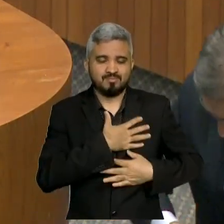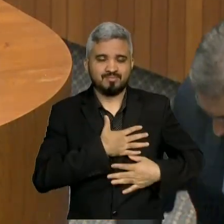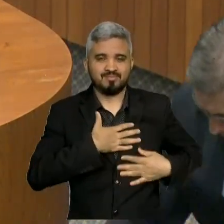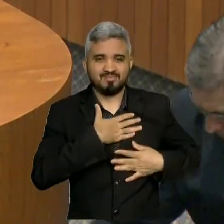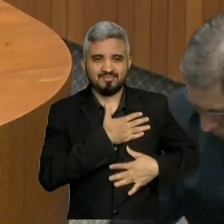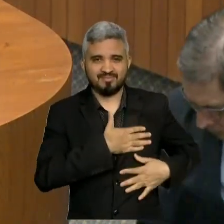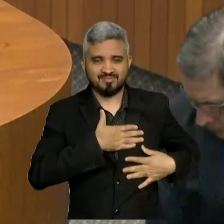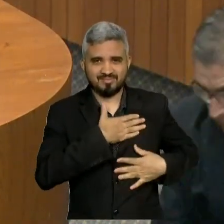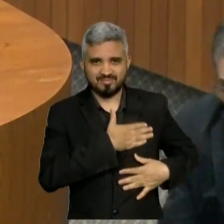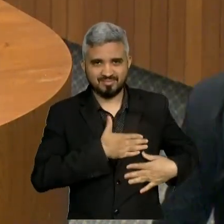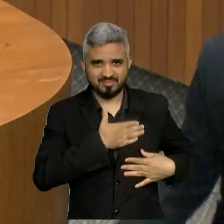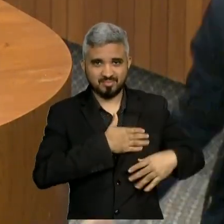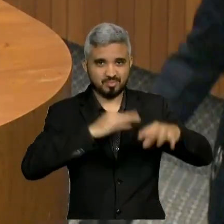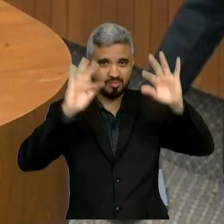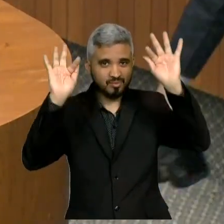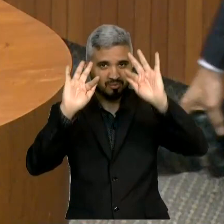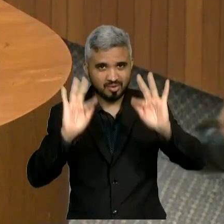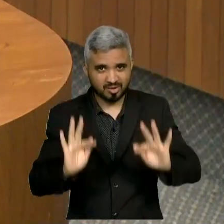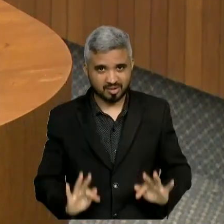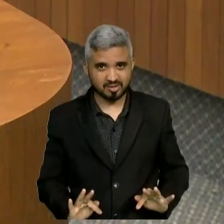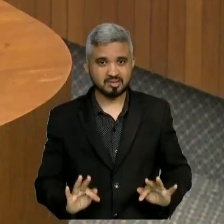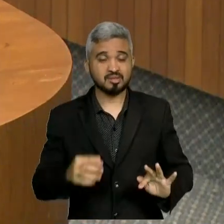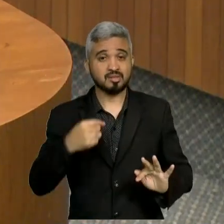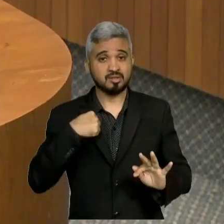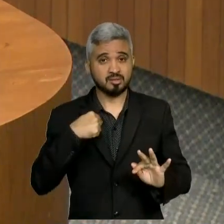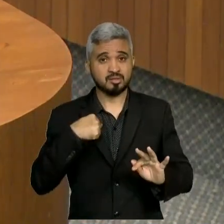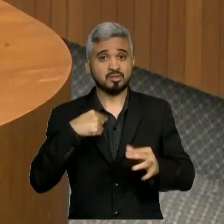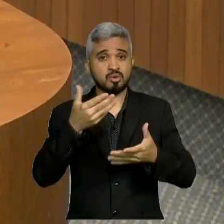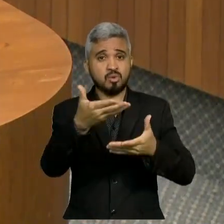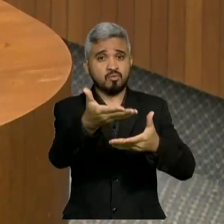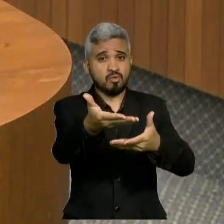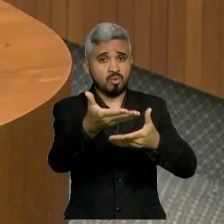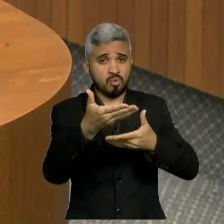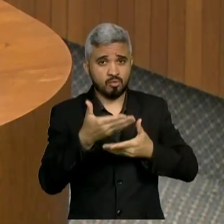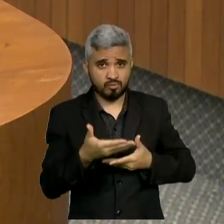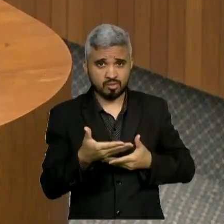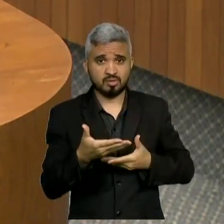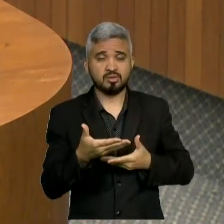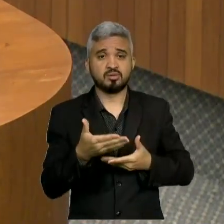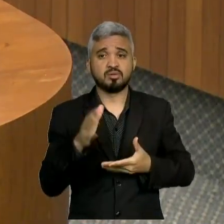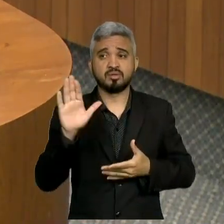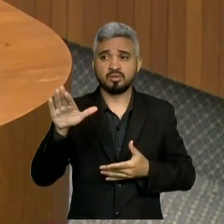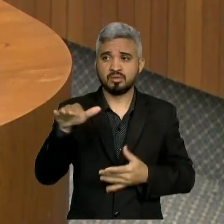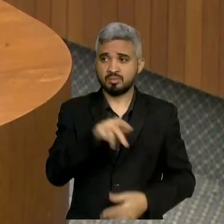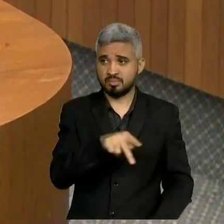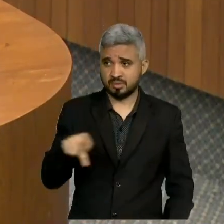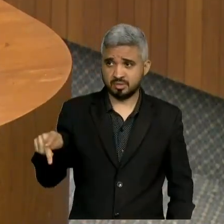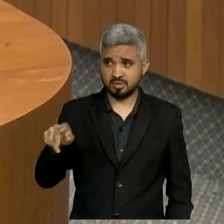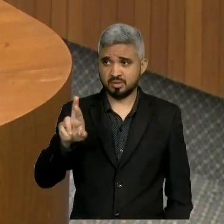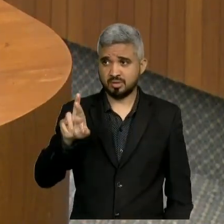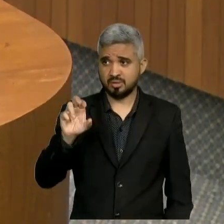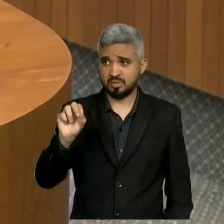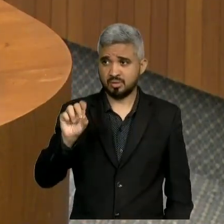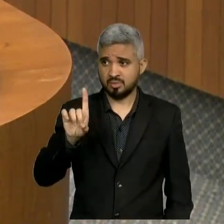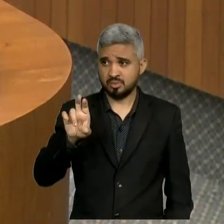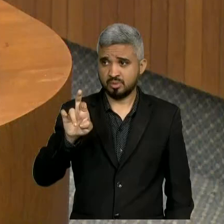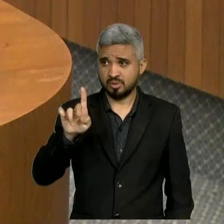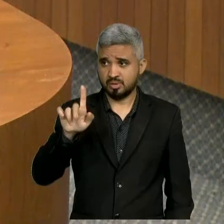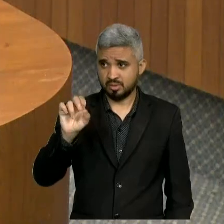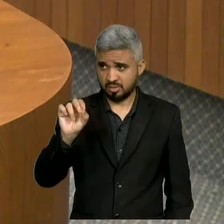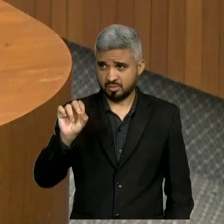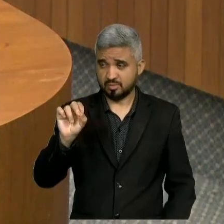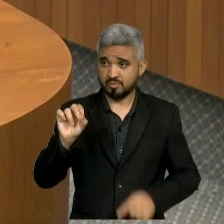a incumbência de trazer este convite à casa, que será encaminhado, senhor presidente Rodrigo. Presidente Rodrigo,